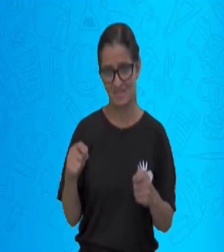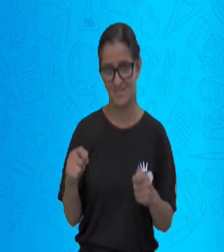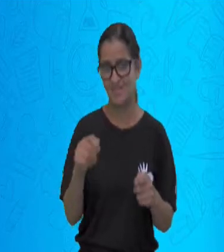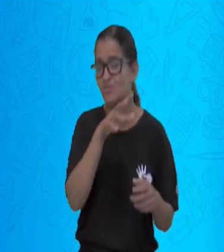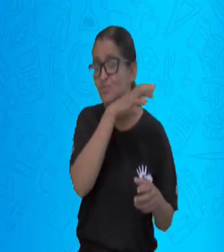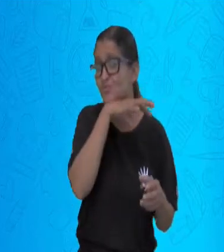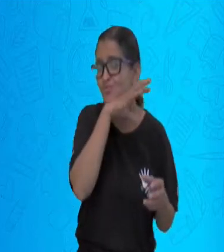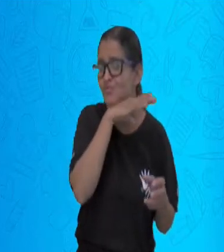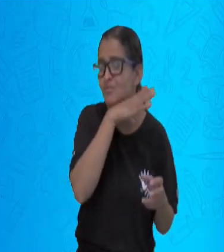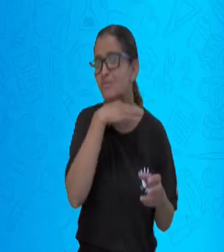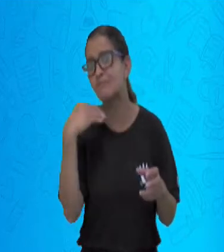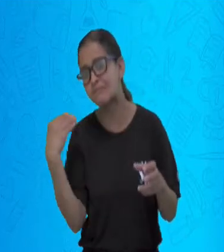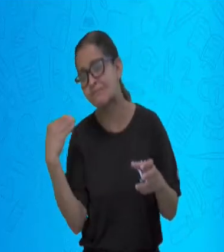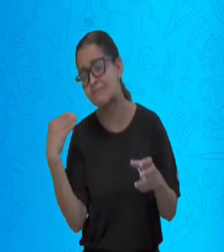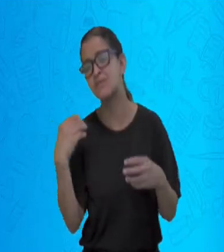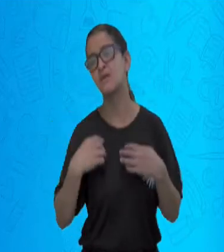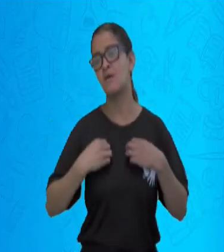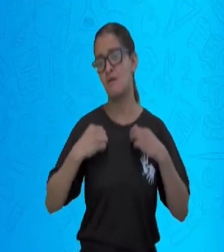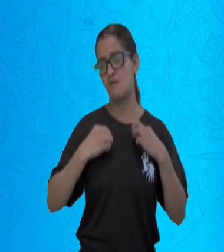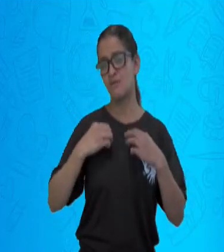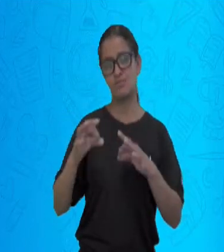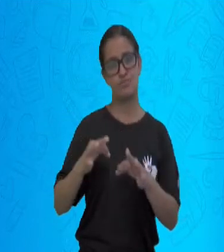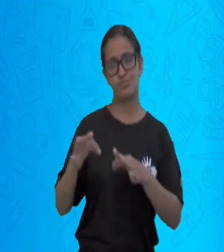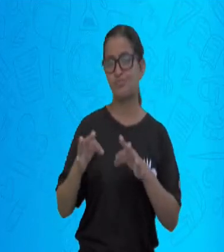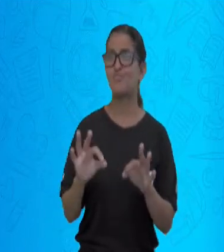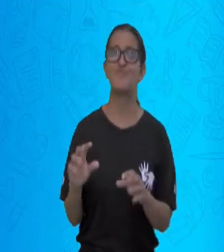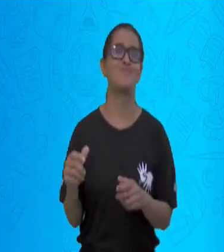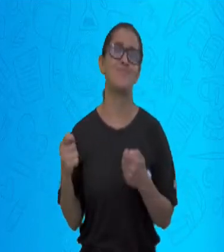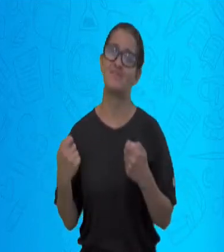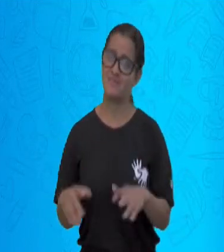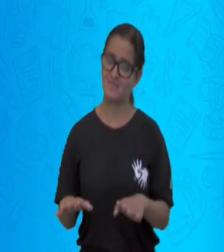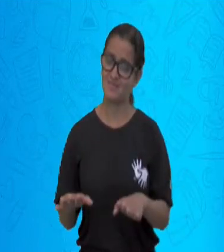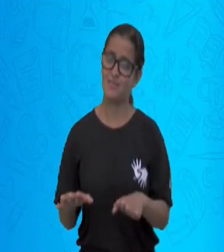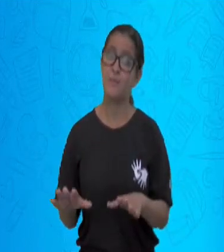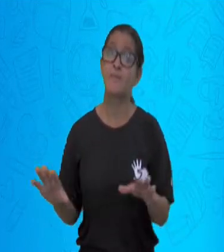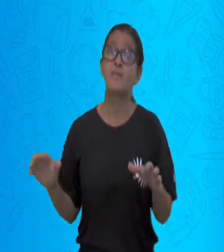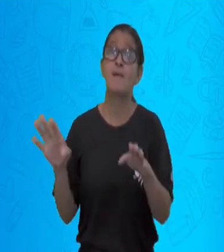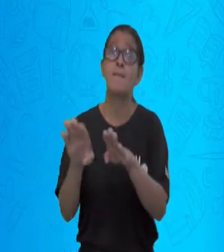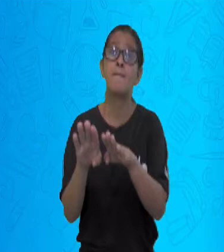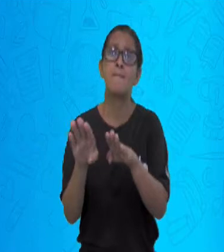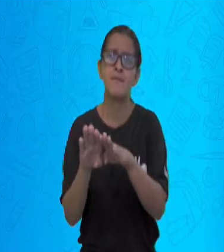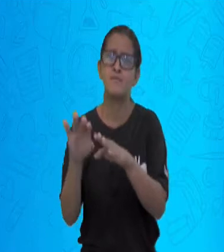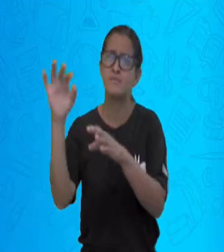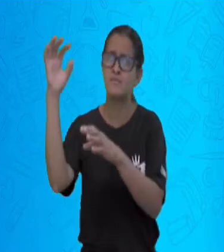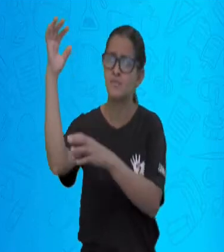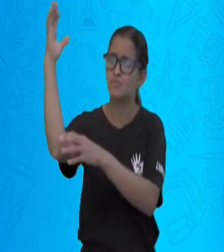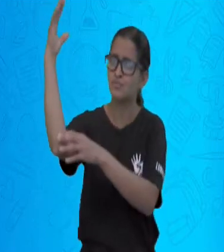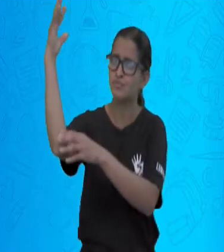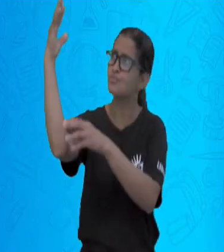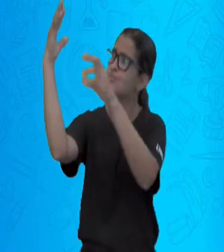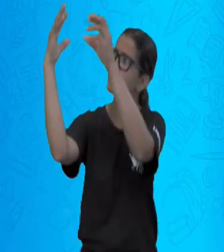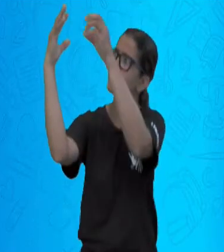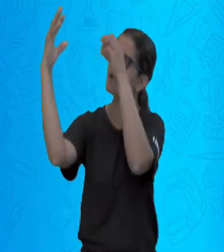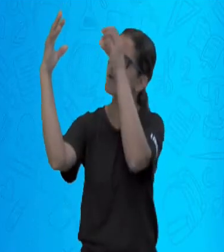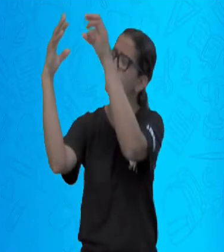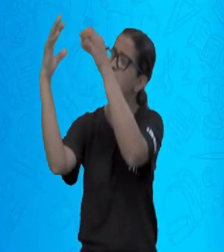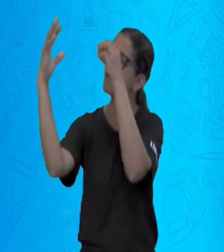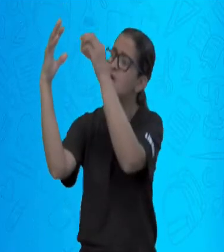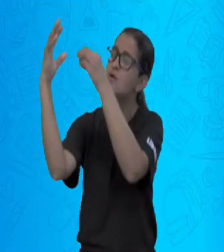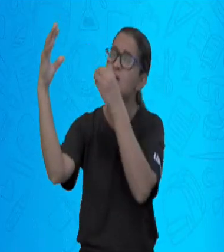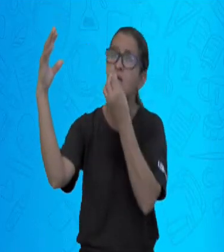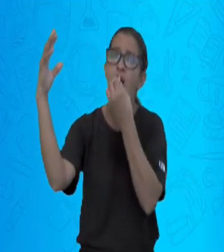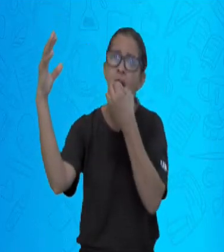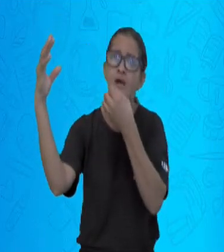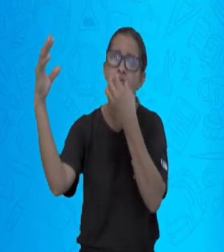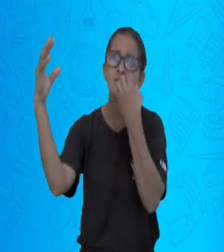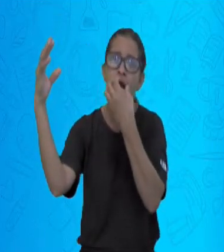A forma também do plantio e colheita dos alimentos, né? Claro que hoje a gente vê em grandes